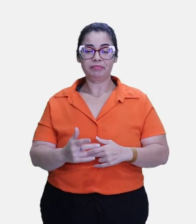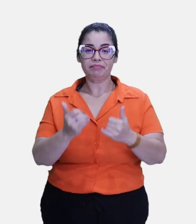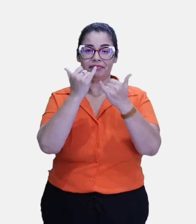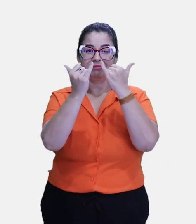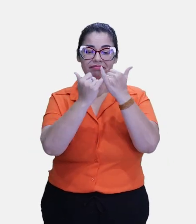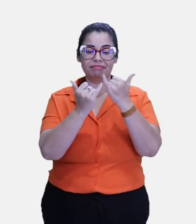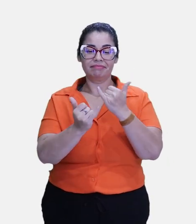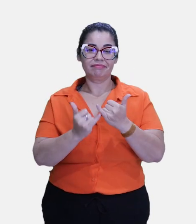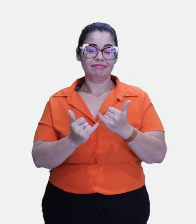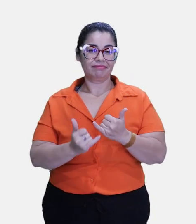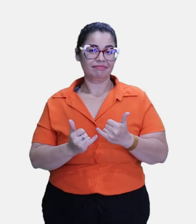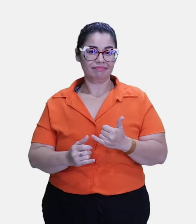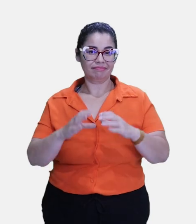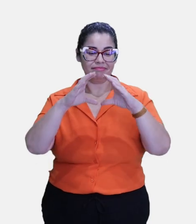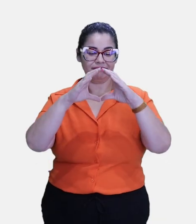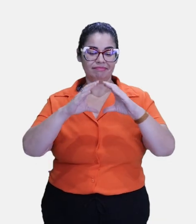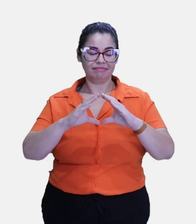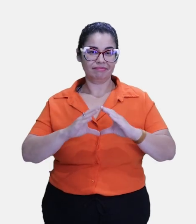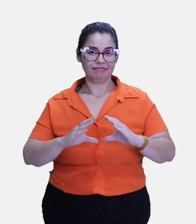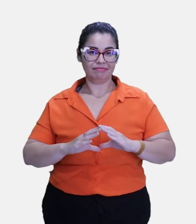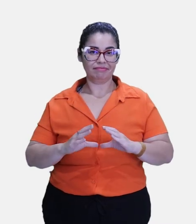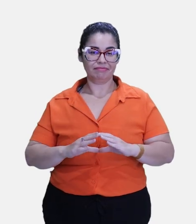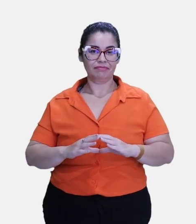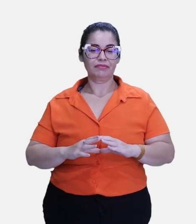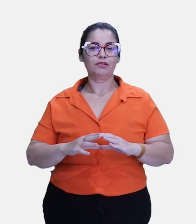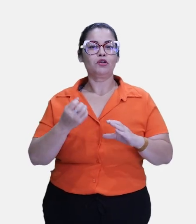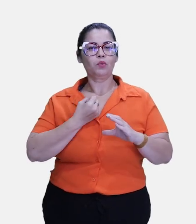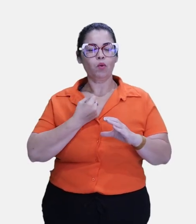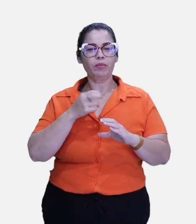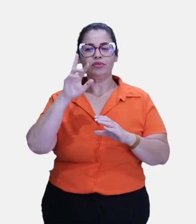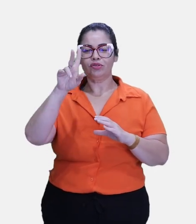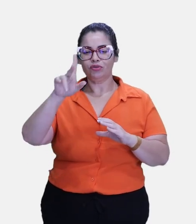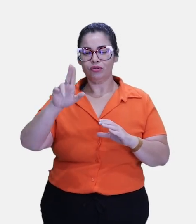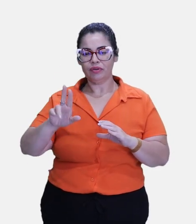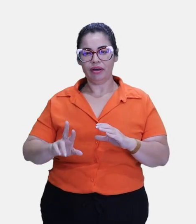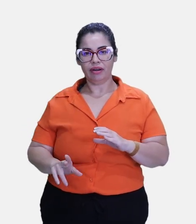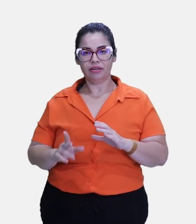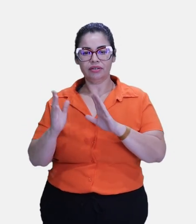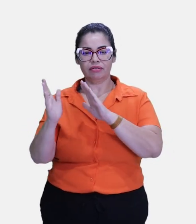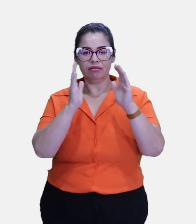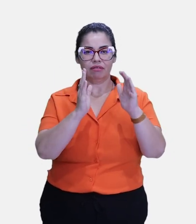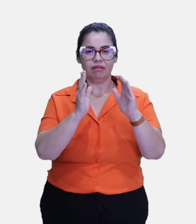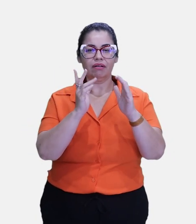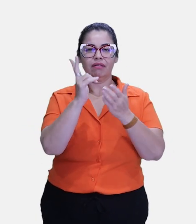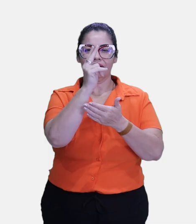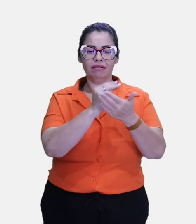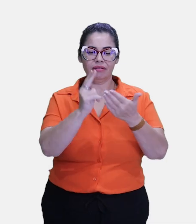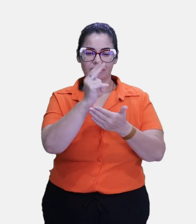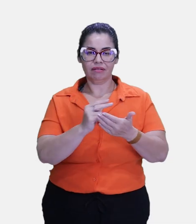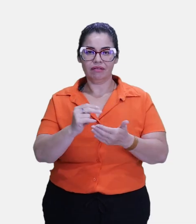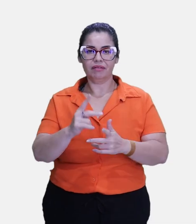a equivalência dessas frações. Mesmo estando divididas em quantidades diferentes, as